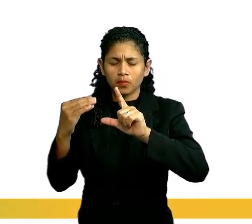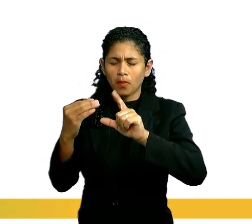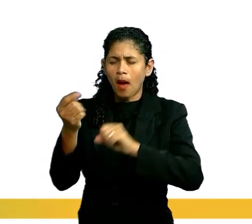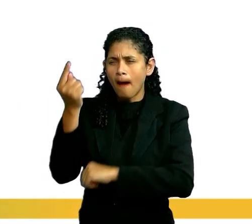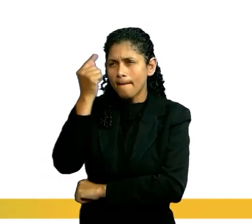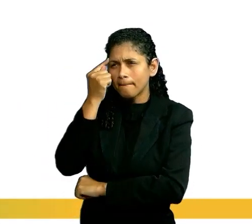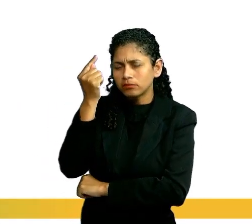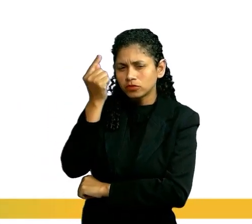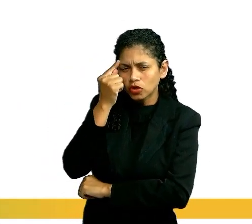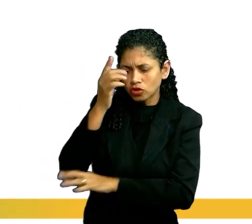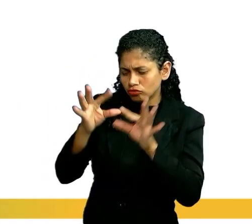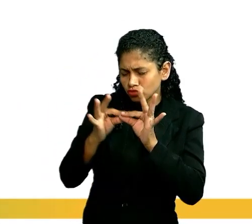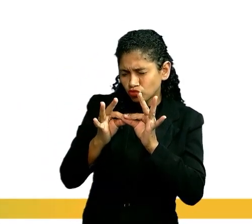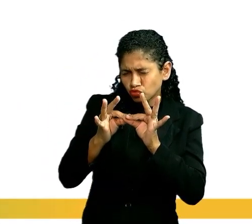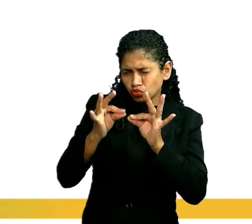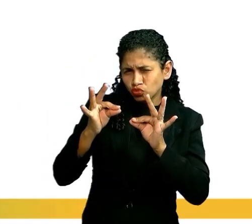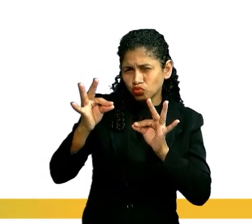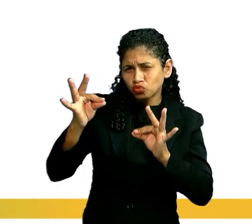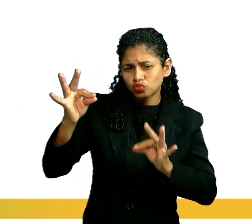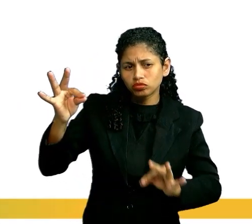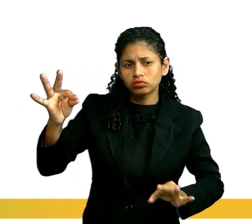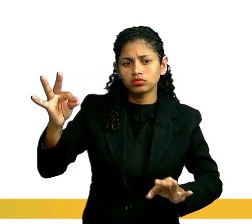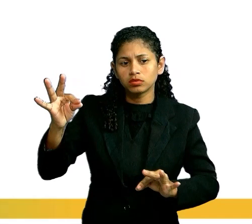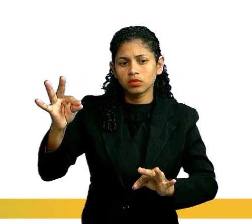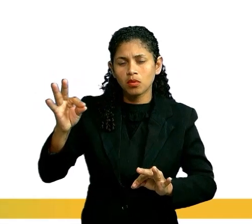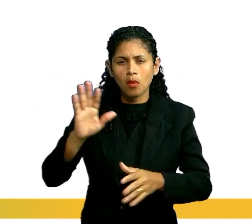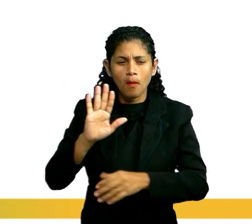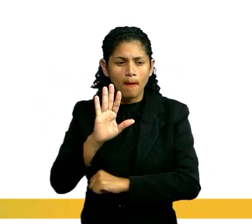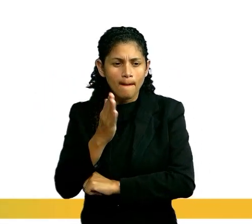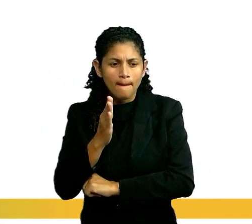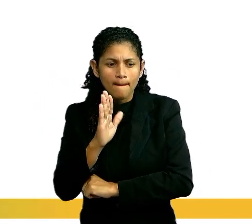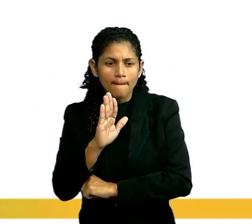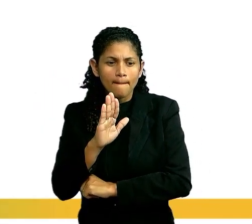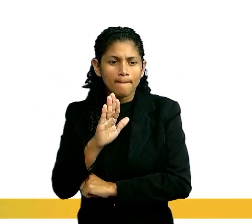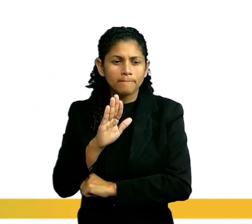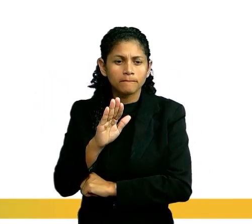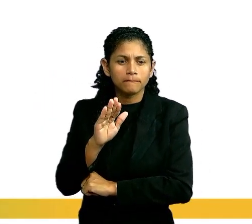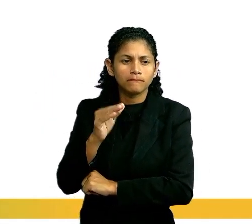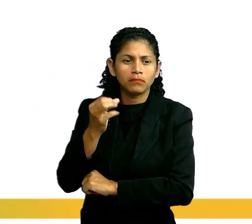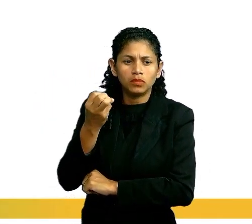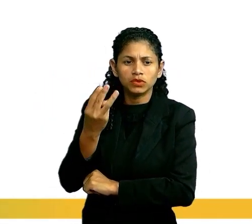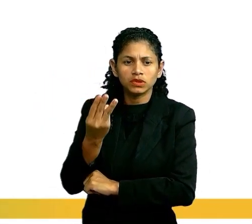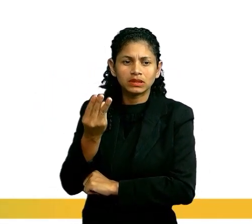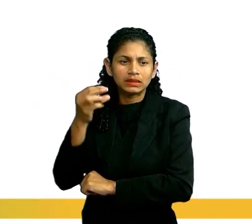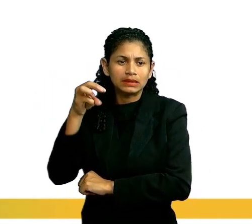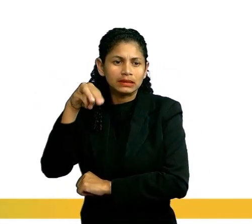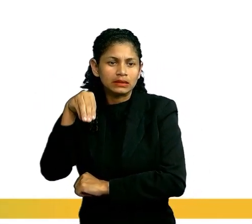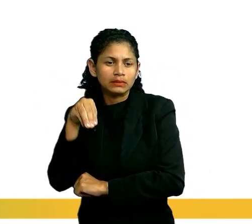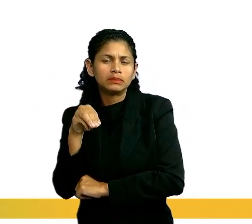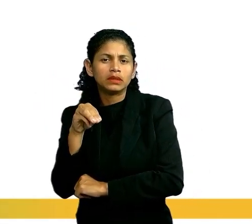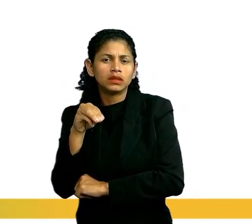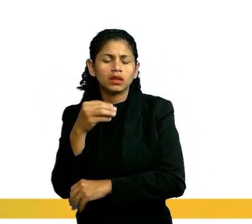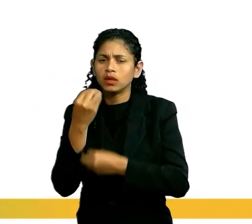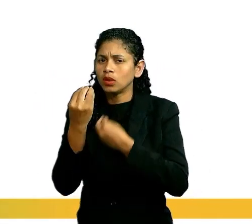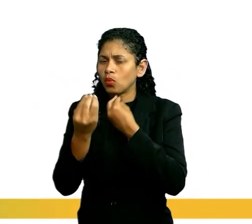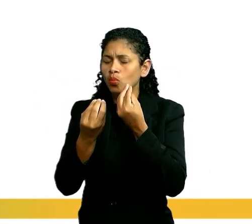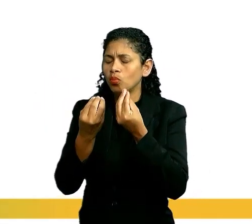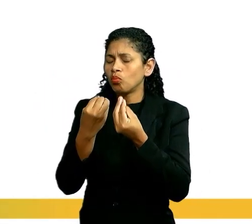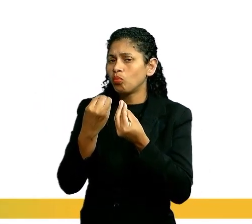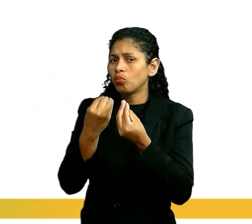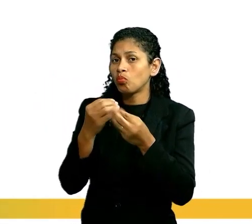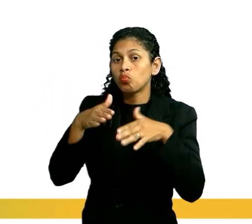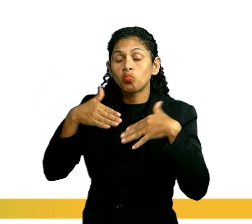distante 13 raios de 3 metros, ó, do edifício, qual é a altura em metros dele? Deu para perceber o triângulo?